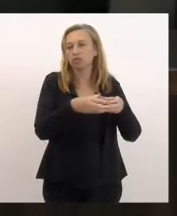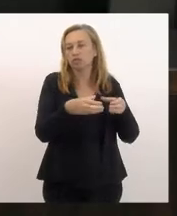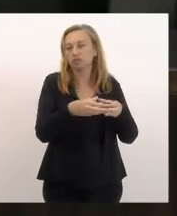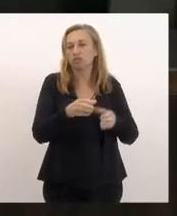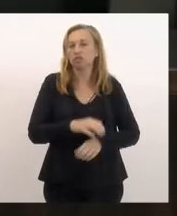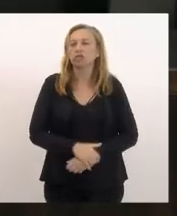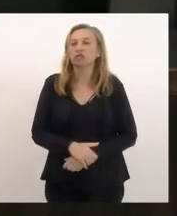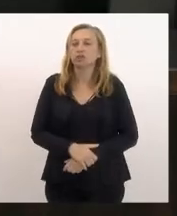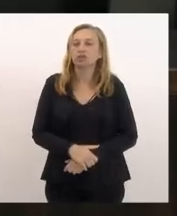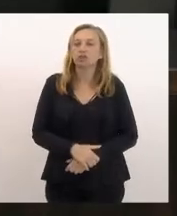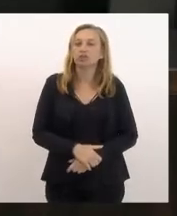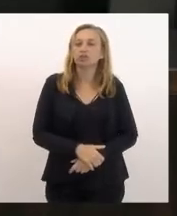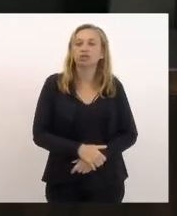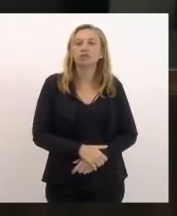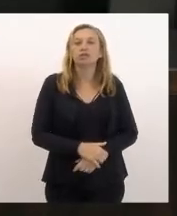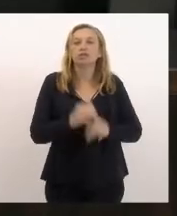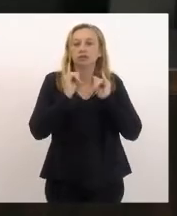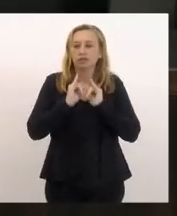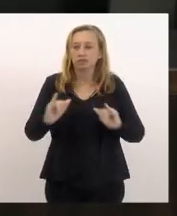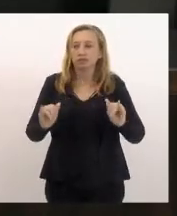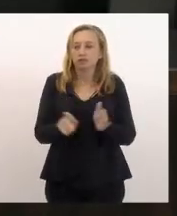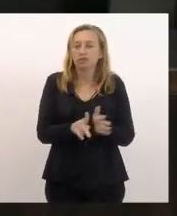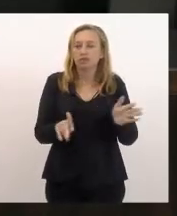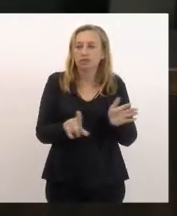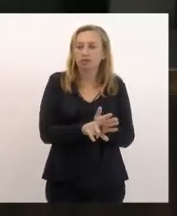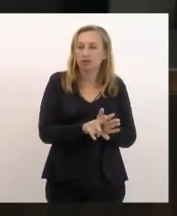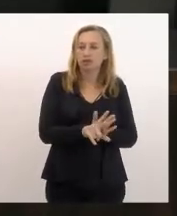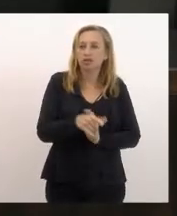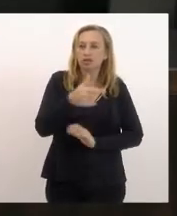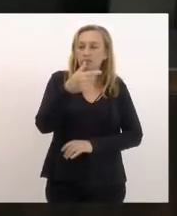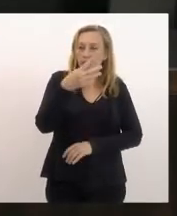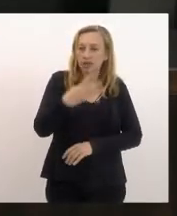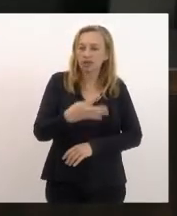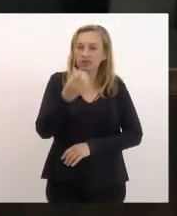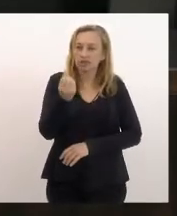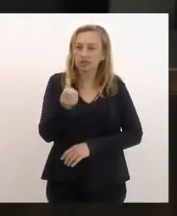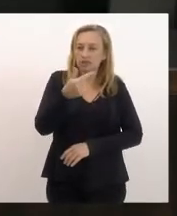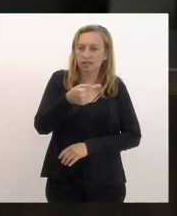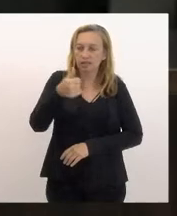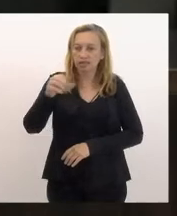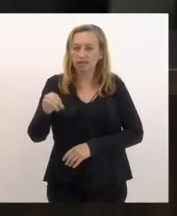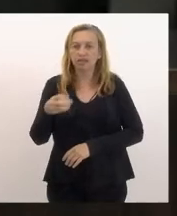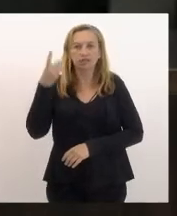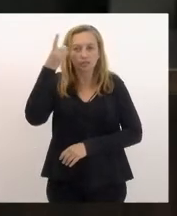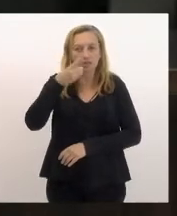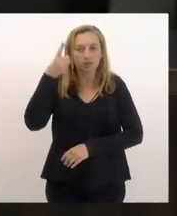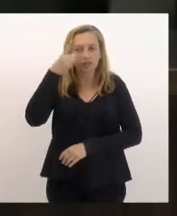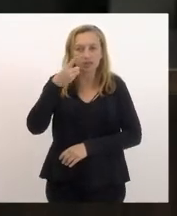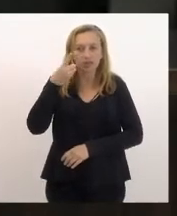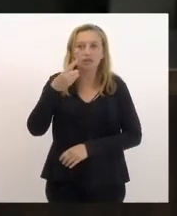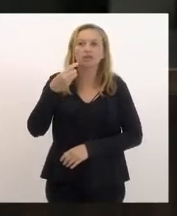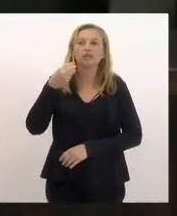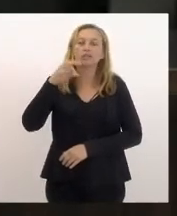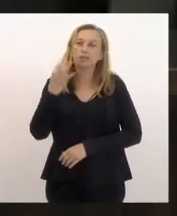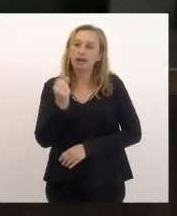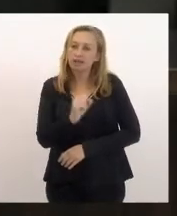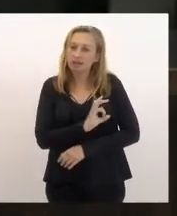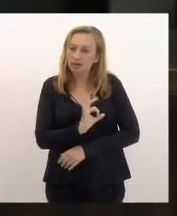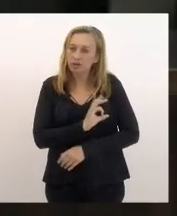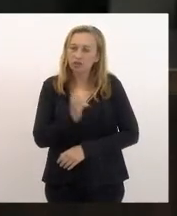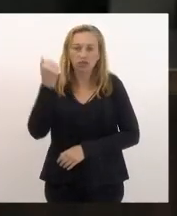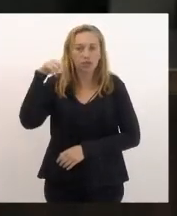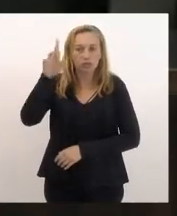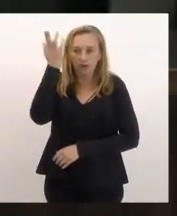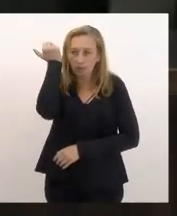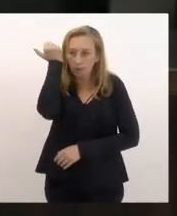comissões. Anuncio o projeto de lei 4670 de 21, de autoria dos deputados Marta Rocha e Eliomar